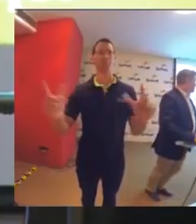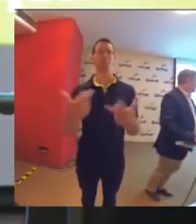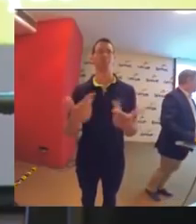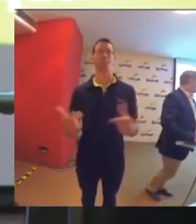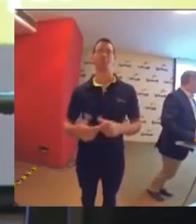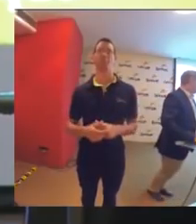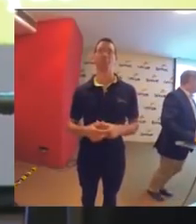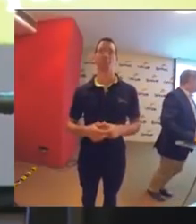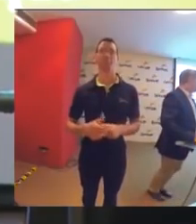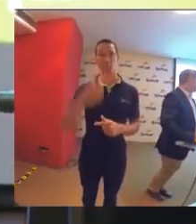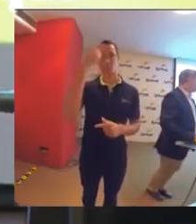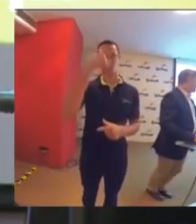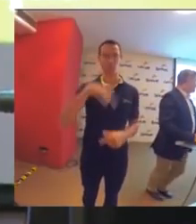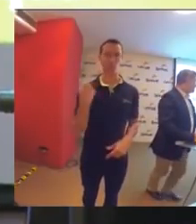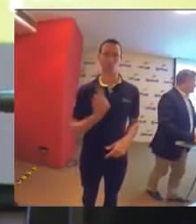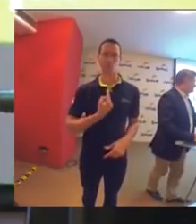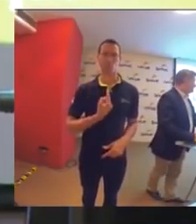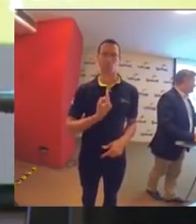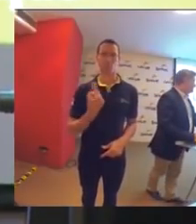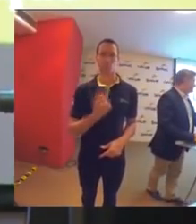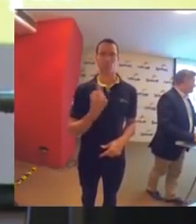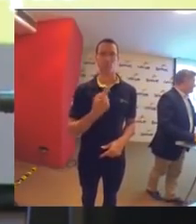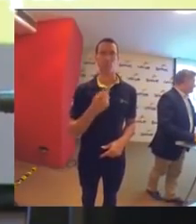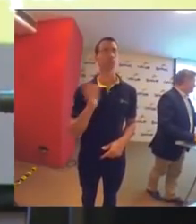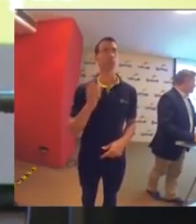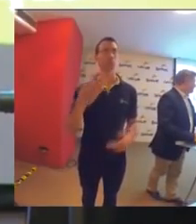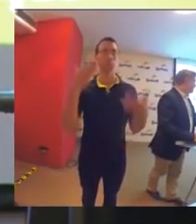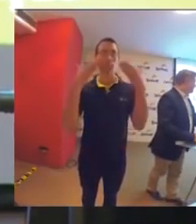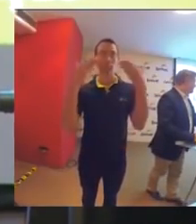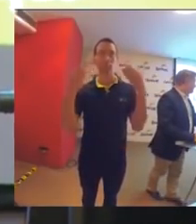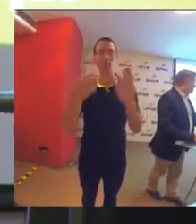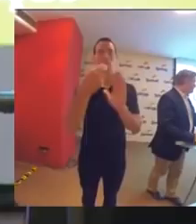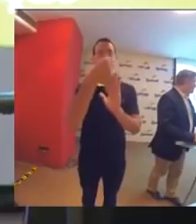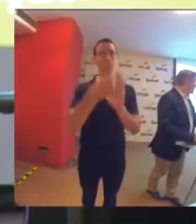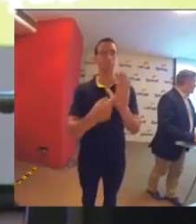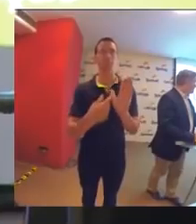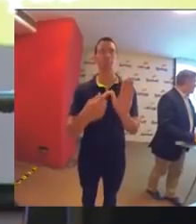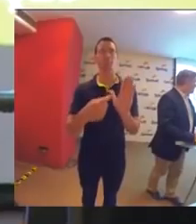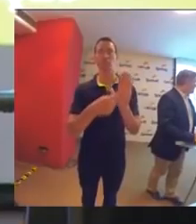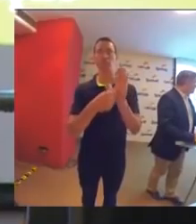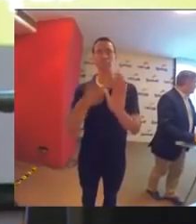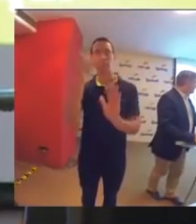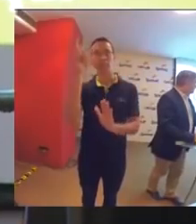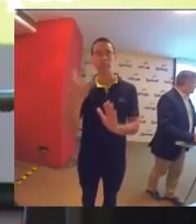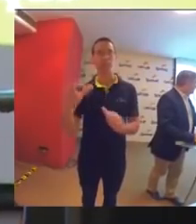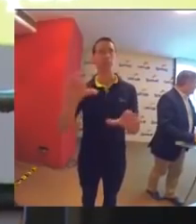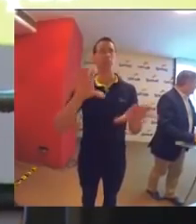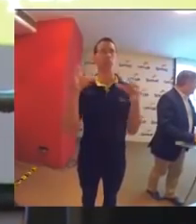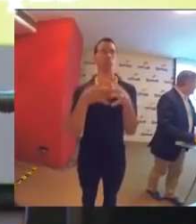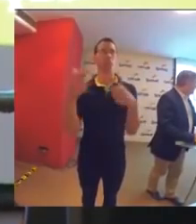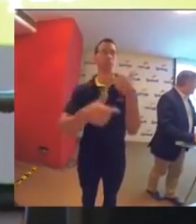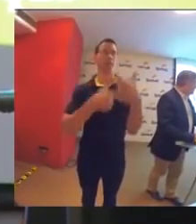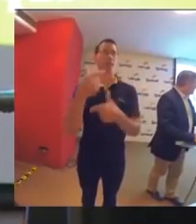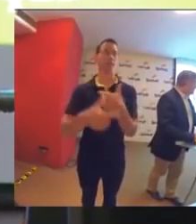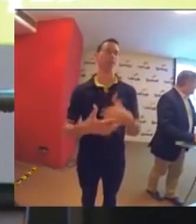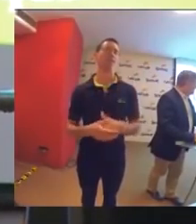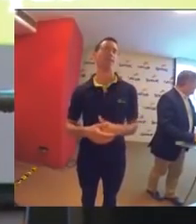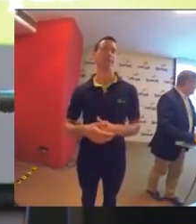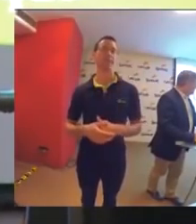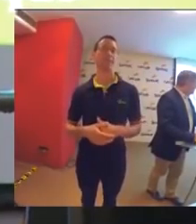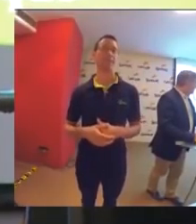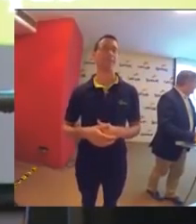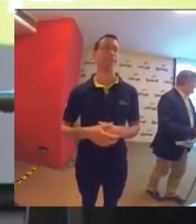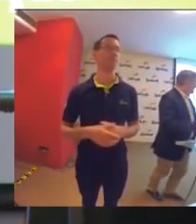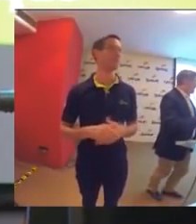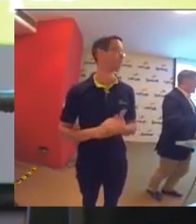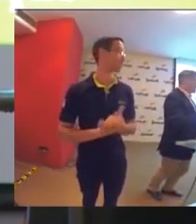sozinho, existe para dar exemplo de trabalho de equipe. Professor não existe... Eu depois mando um livrinho. Pronto. Tem um livrinho,